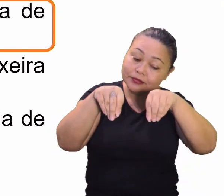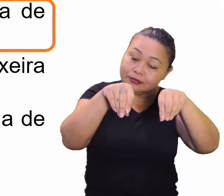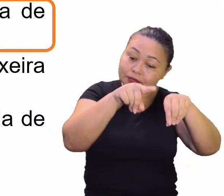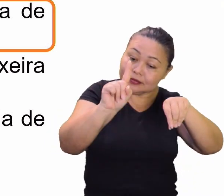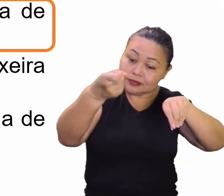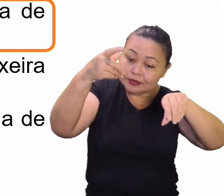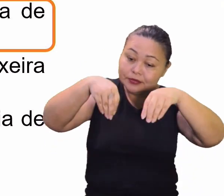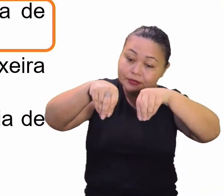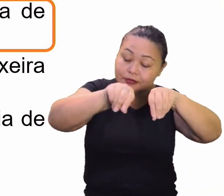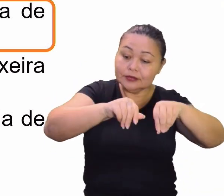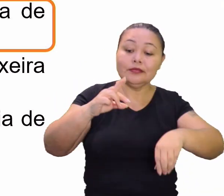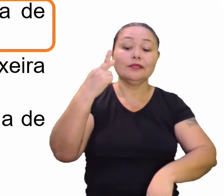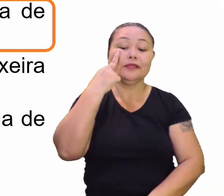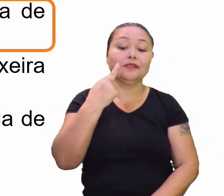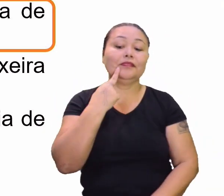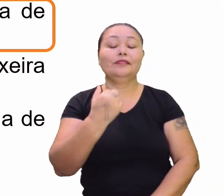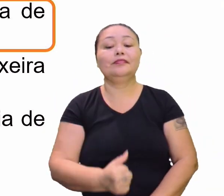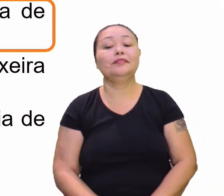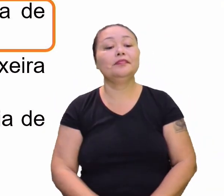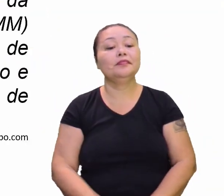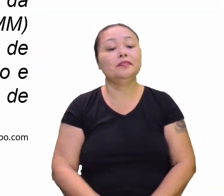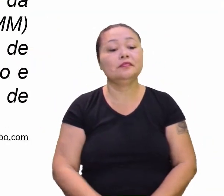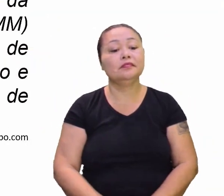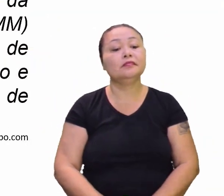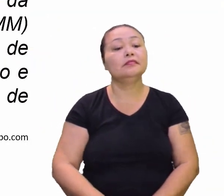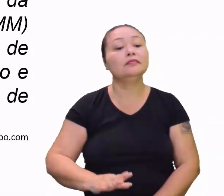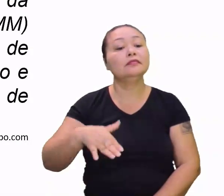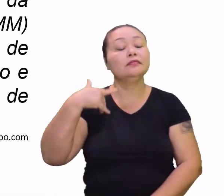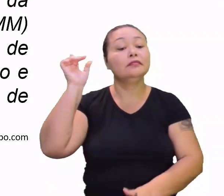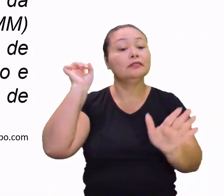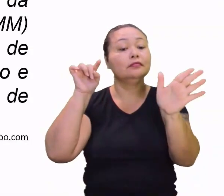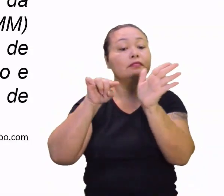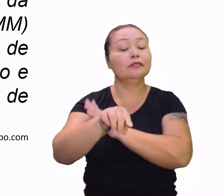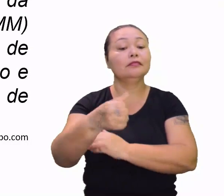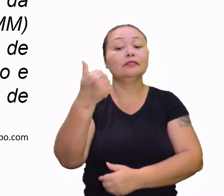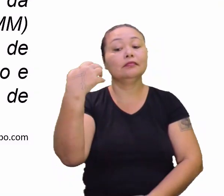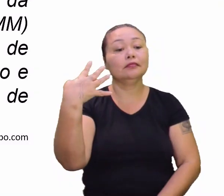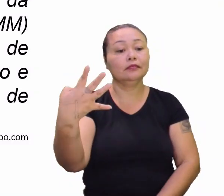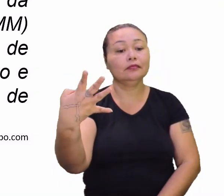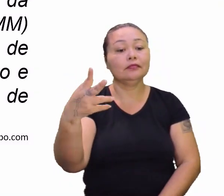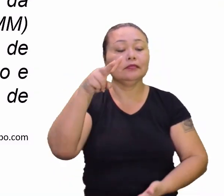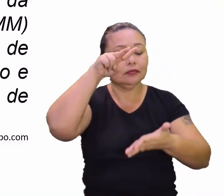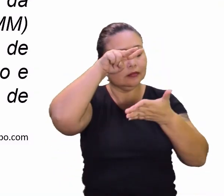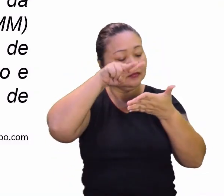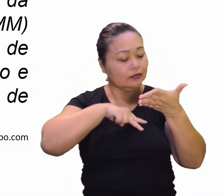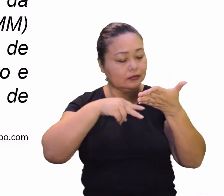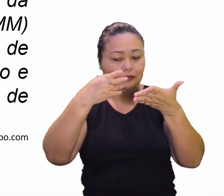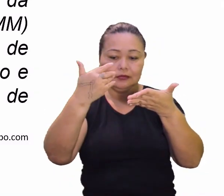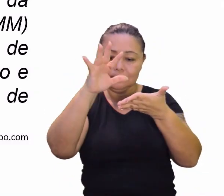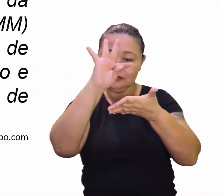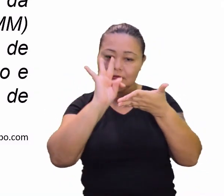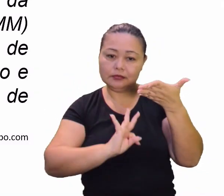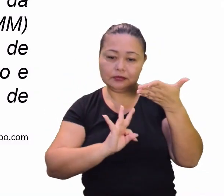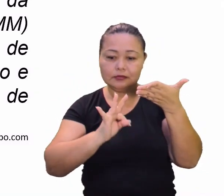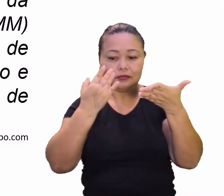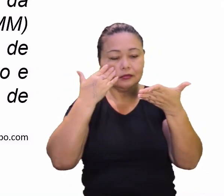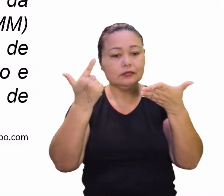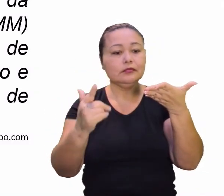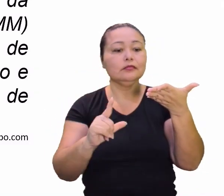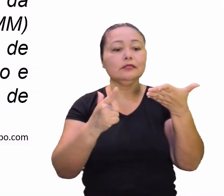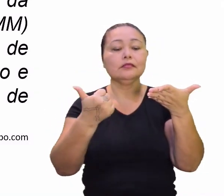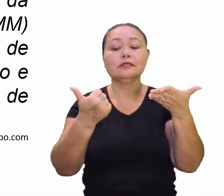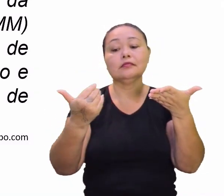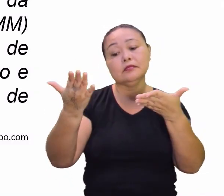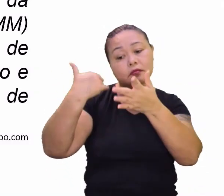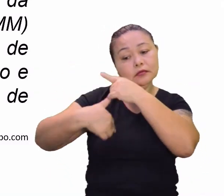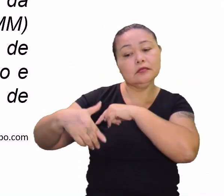ex-território de Rondônia, né? Muito bem. Vamos lá. Questão 4. Leia o fragmento a seguir.